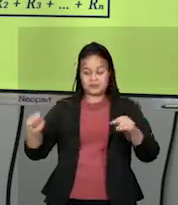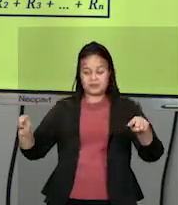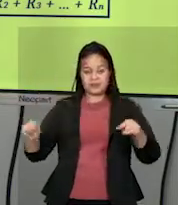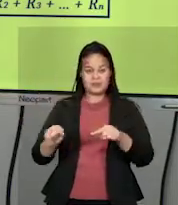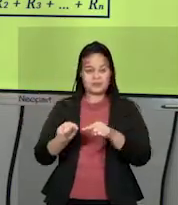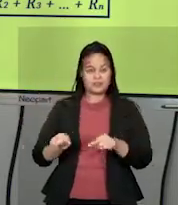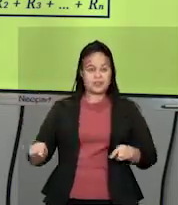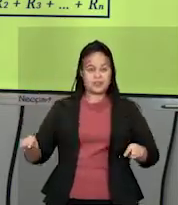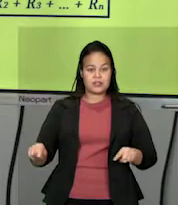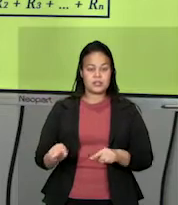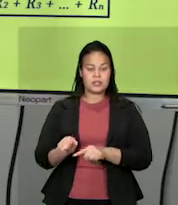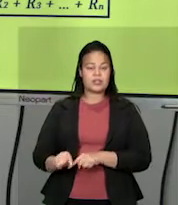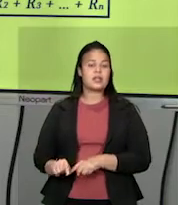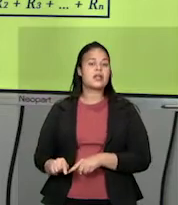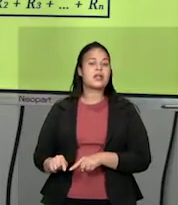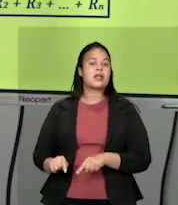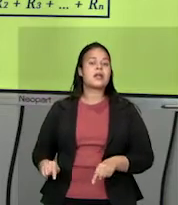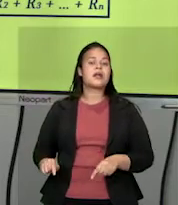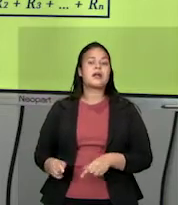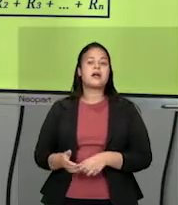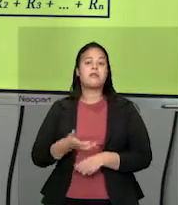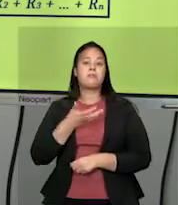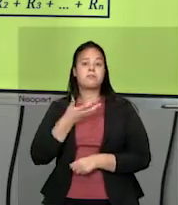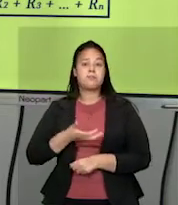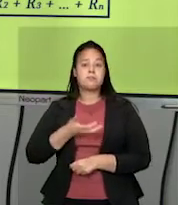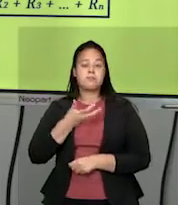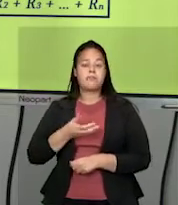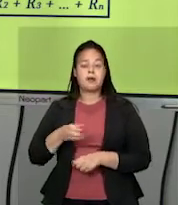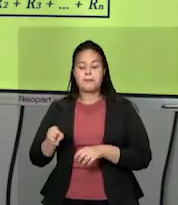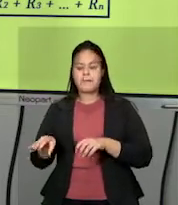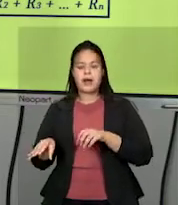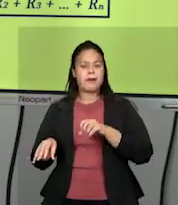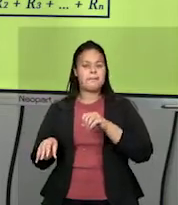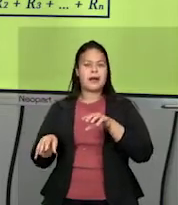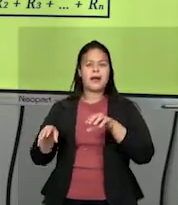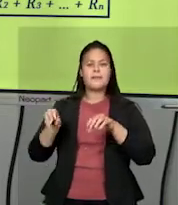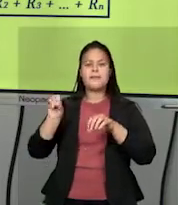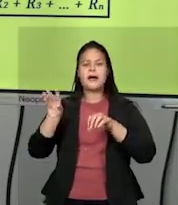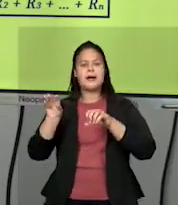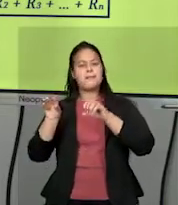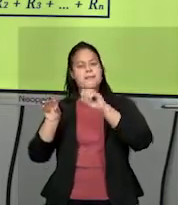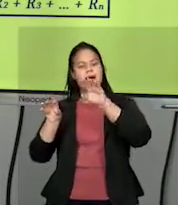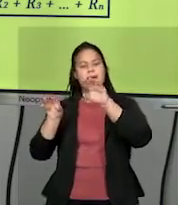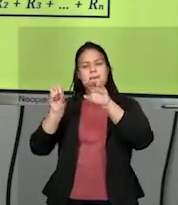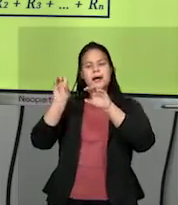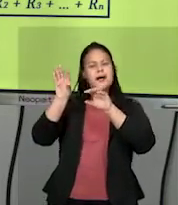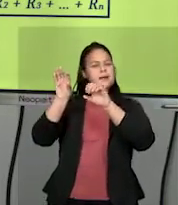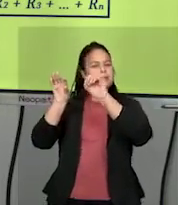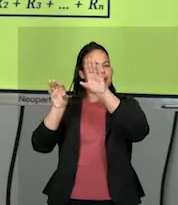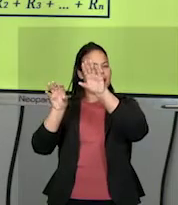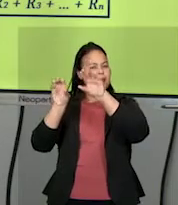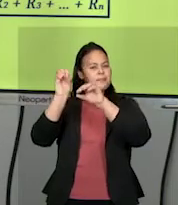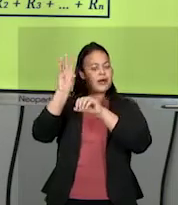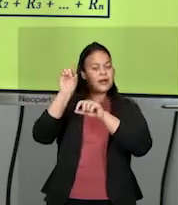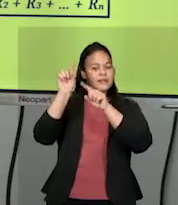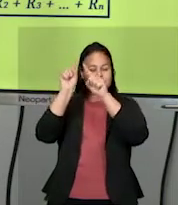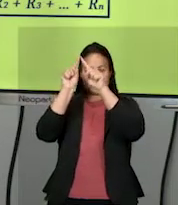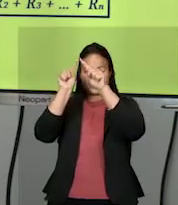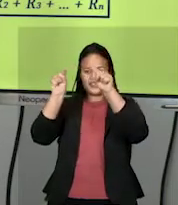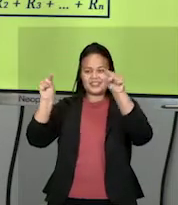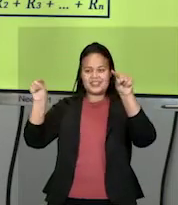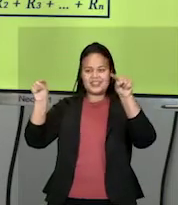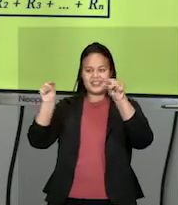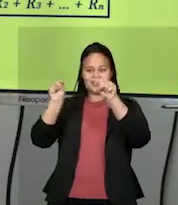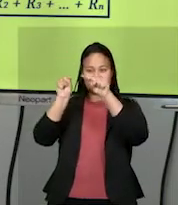de Natal, ele tem ramos, certo? Mas vamos pensar em apenas um. Ele está ligado